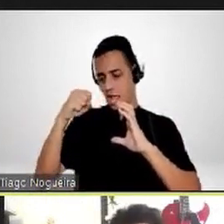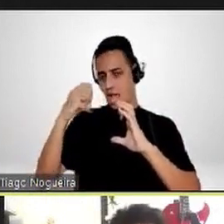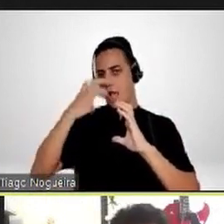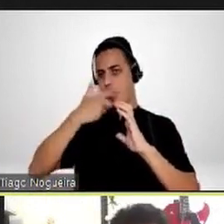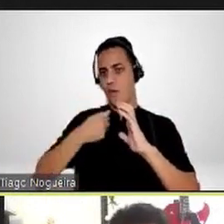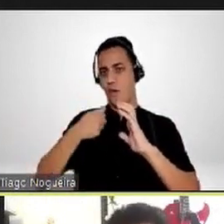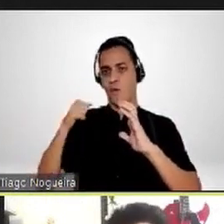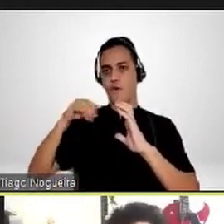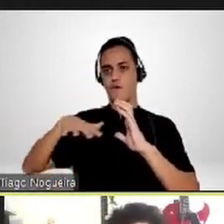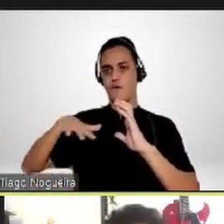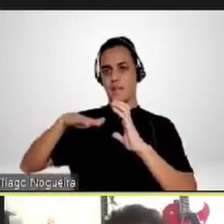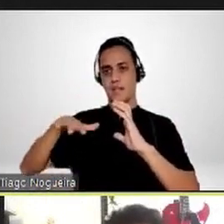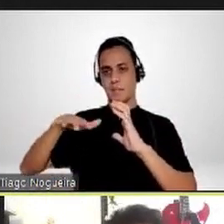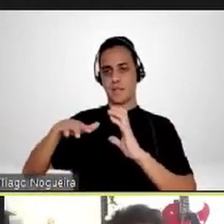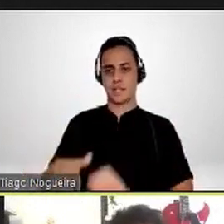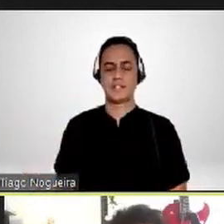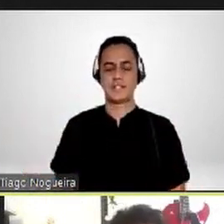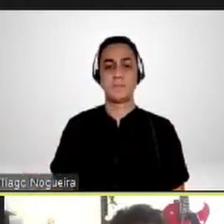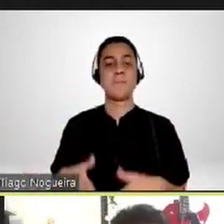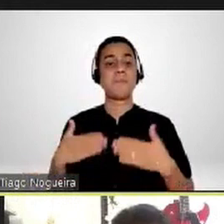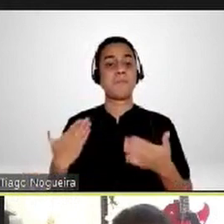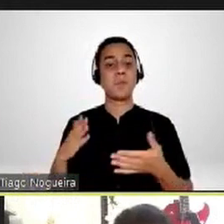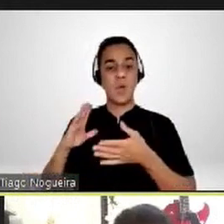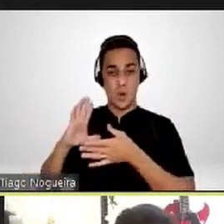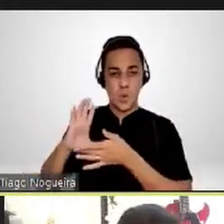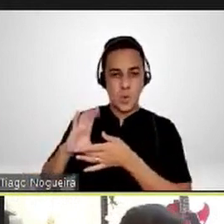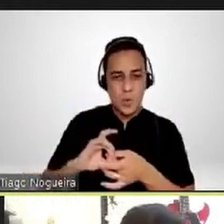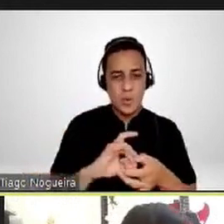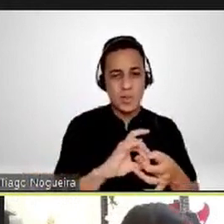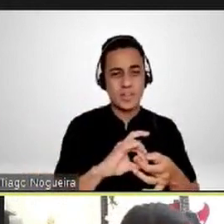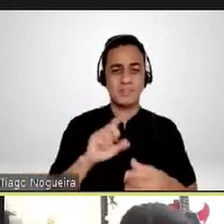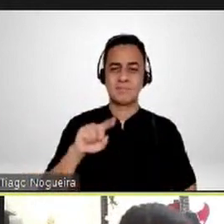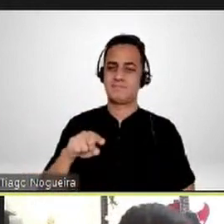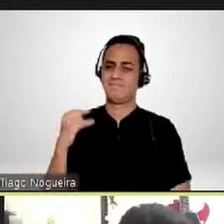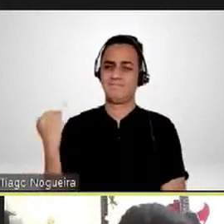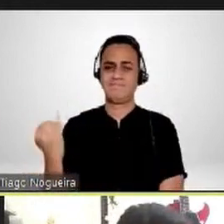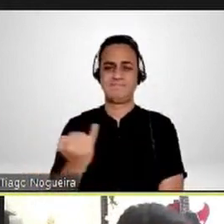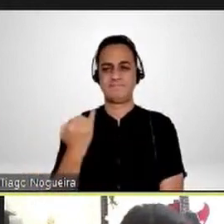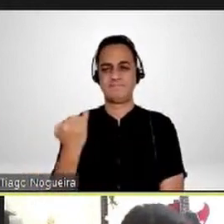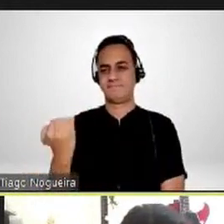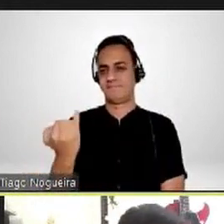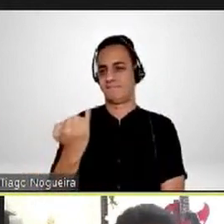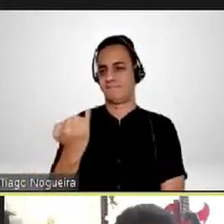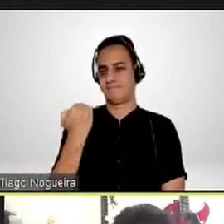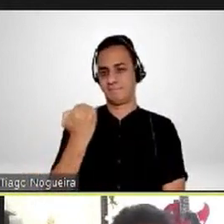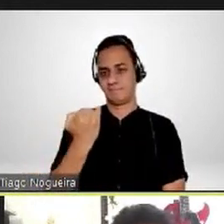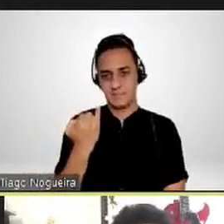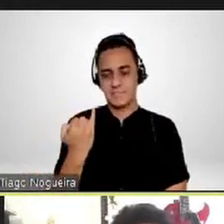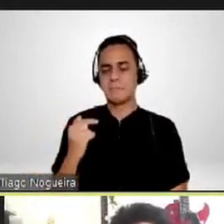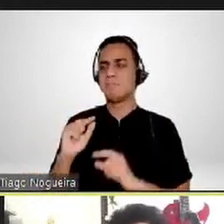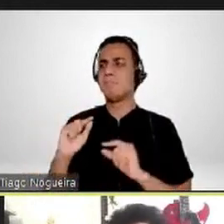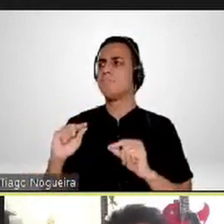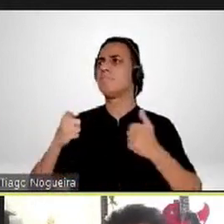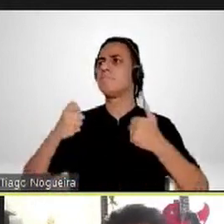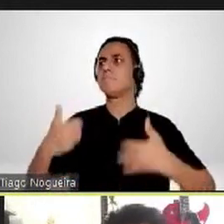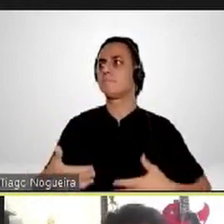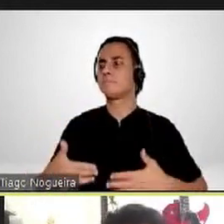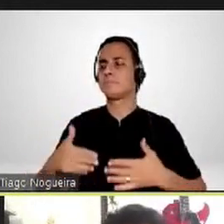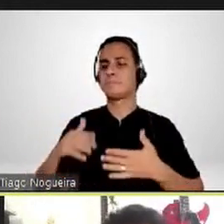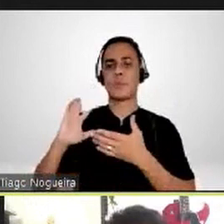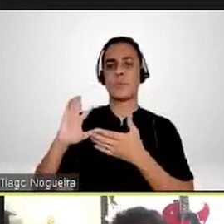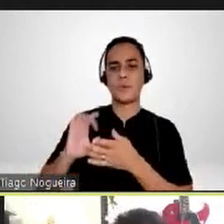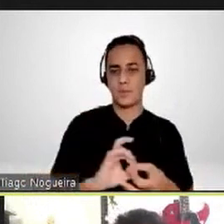Esses contextos são muito importantes, né? O que eu vou chamar desses contextos no